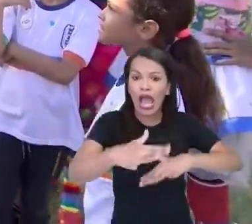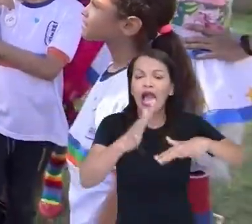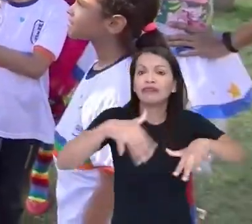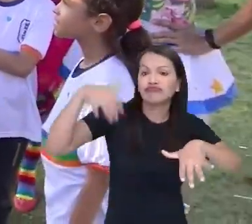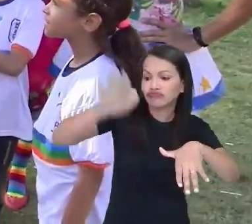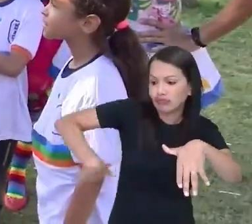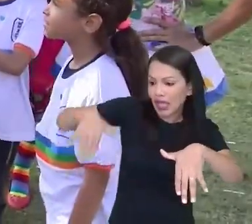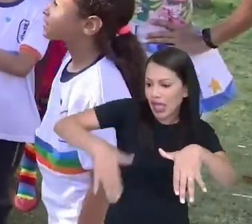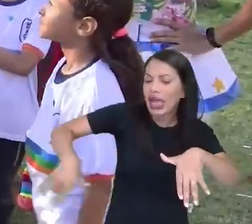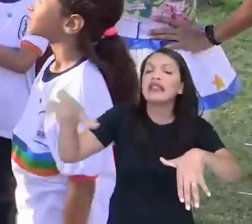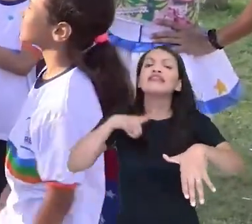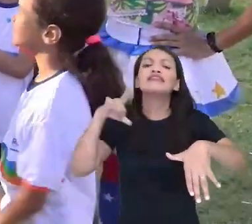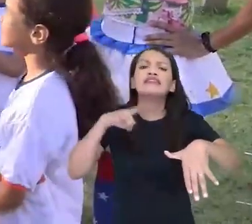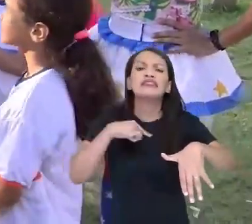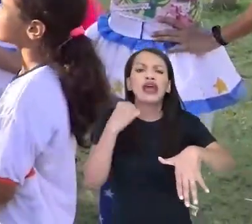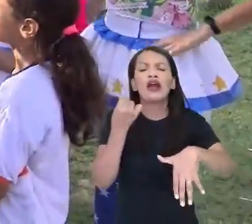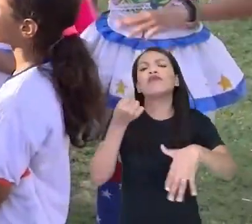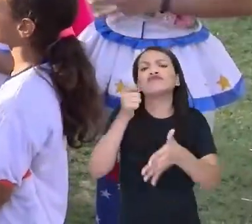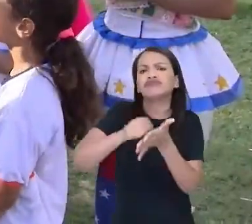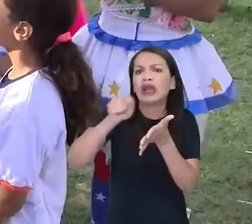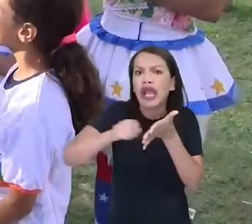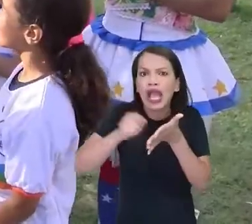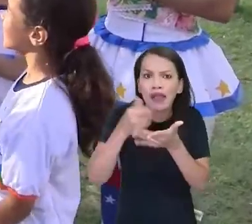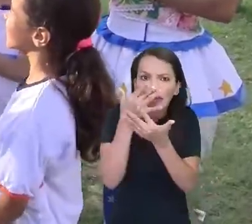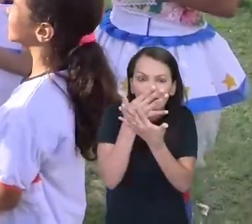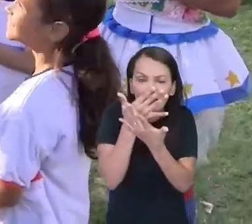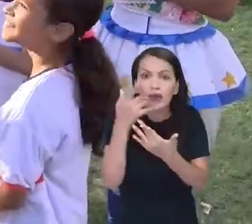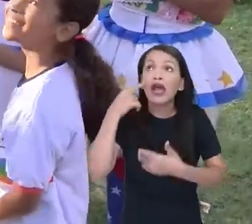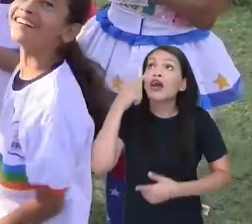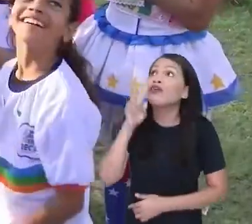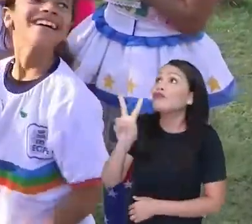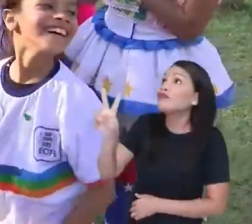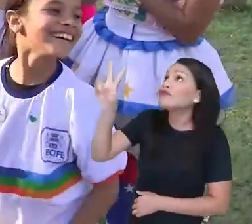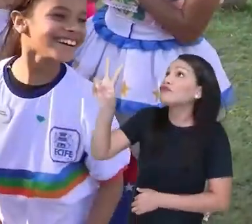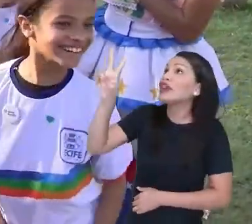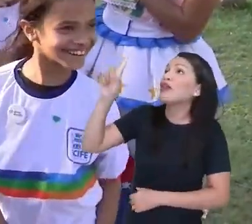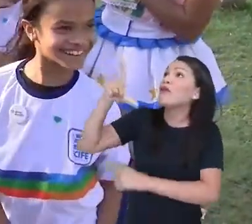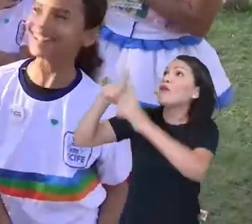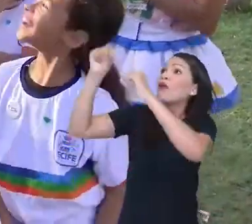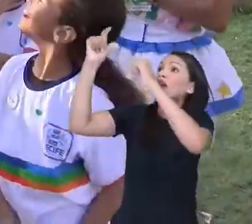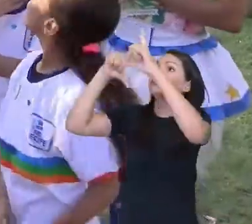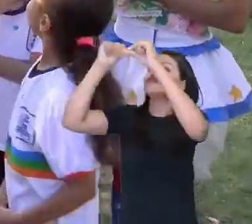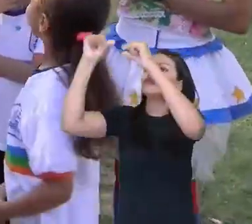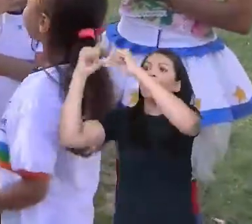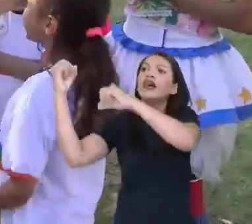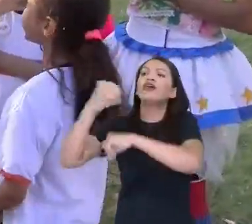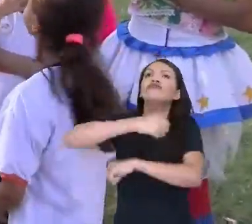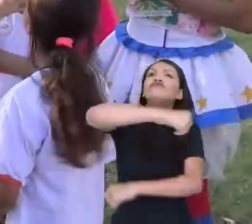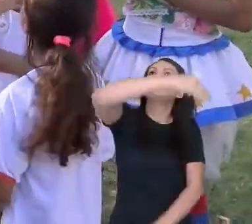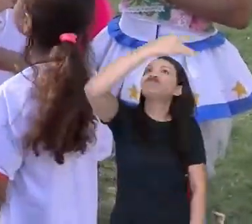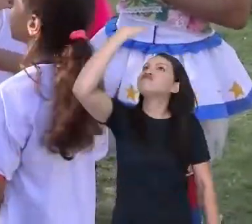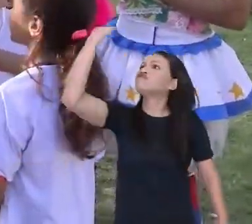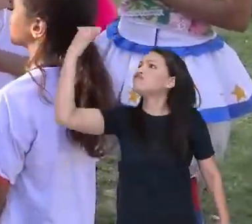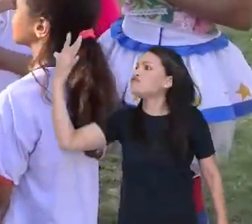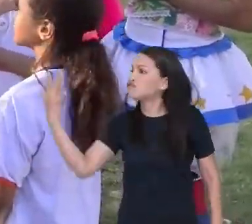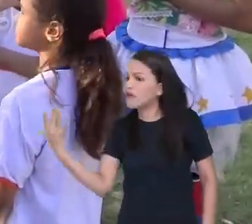colorir, ver uma estrela cadente, filme que tenha